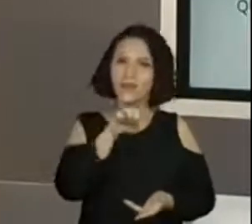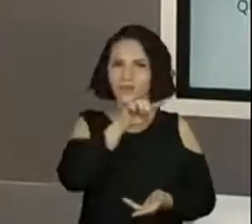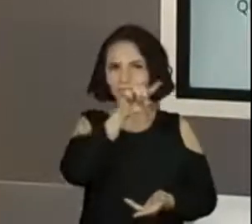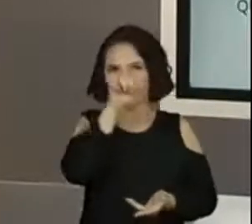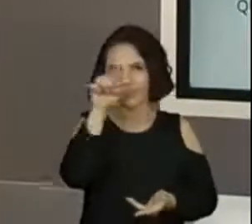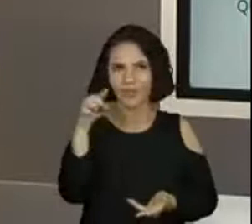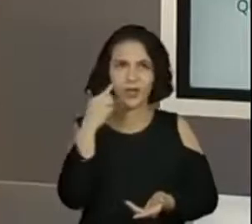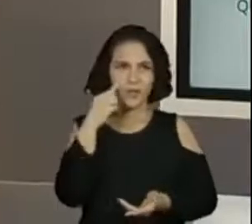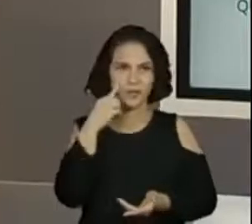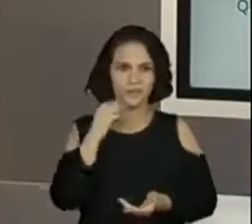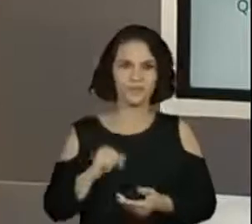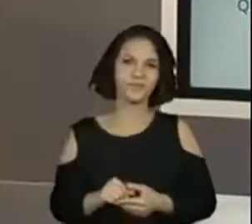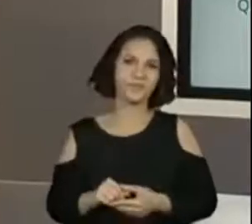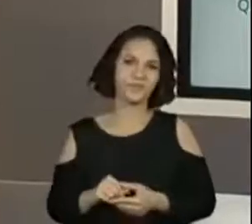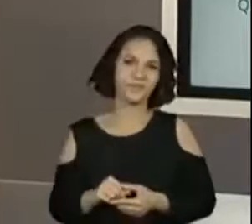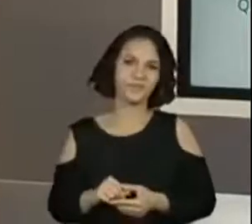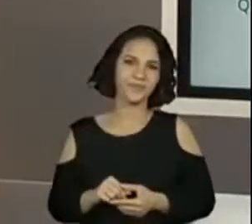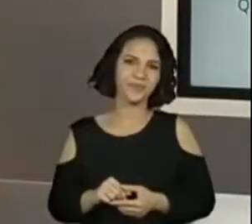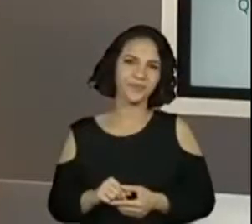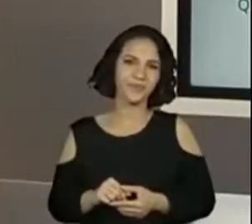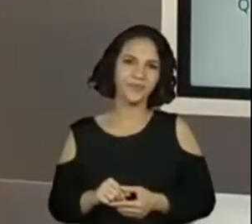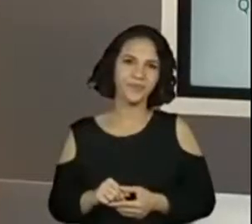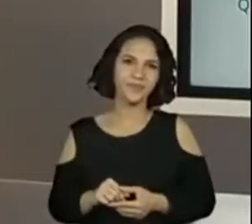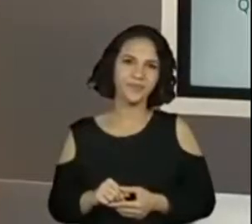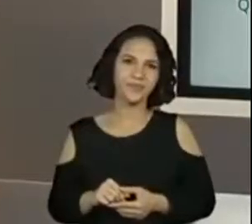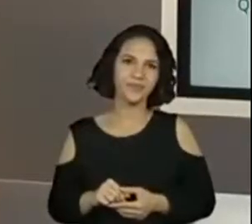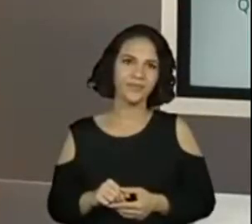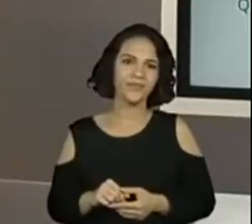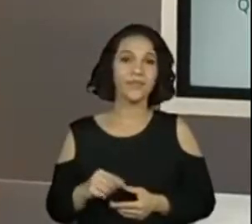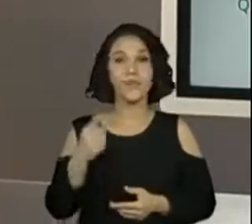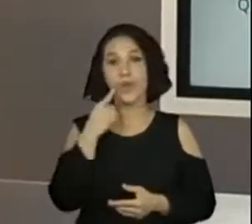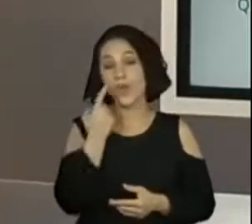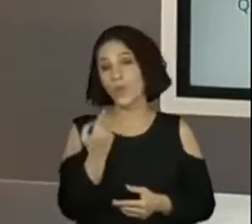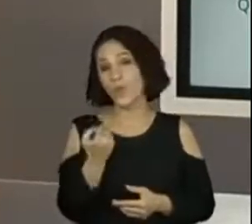aqui para vocês verem, que tem que dar a volta. À